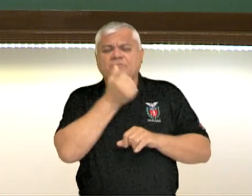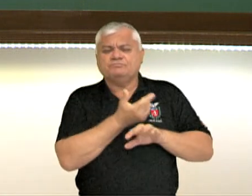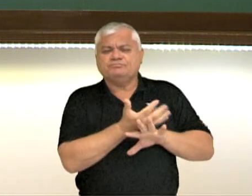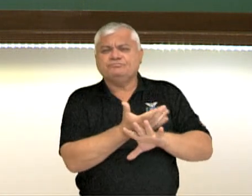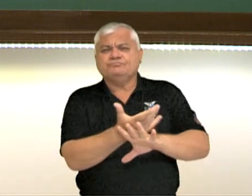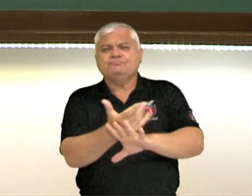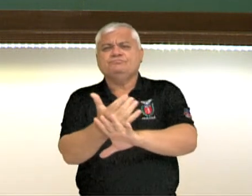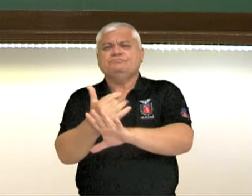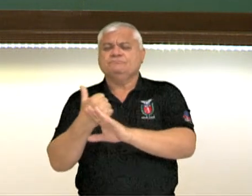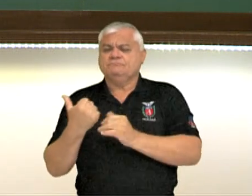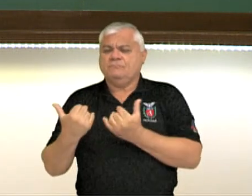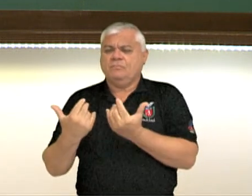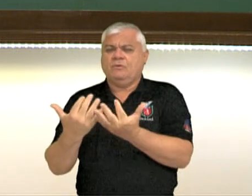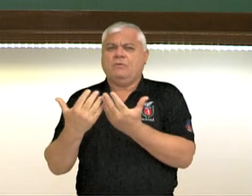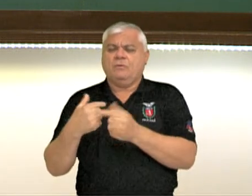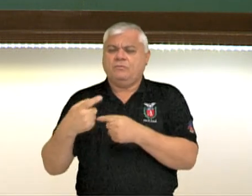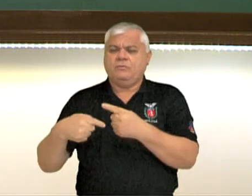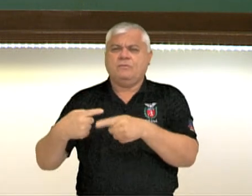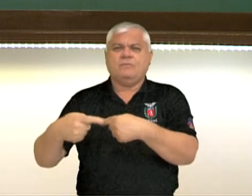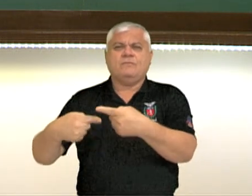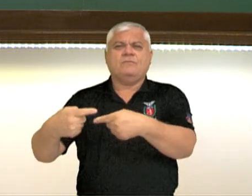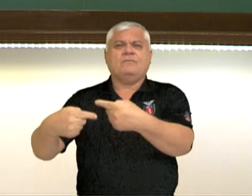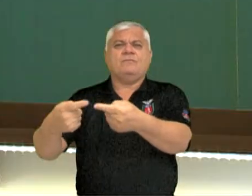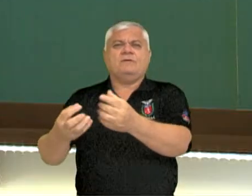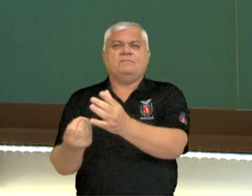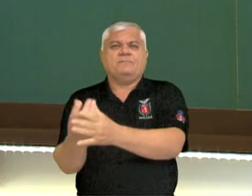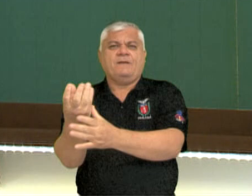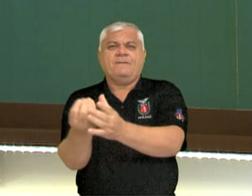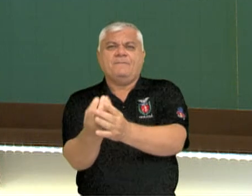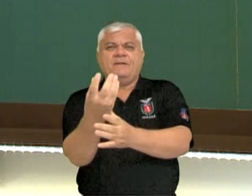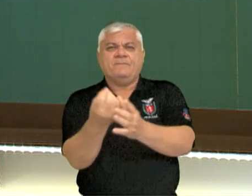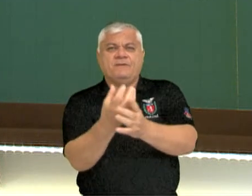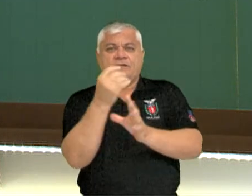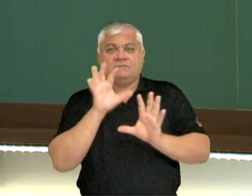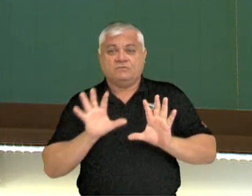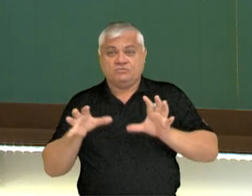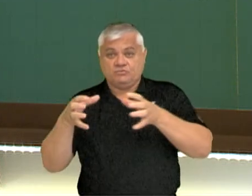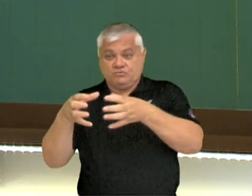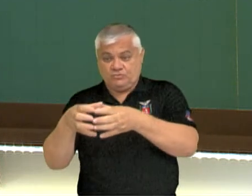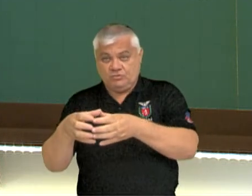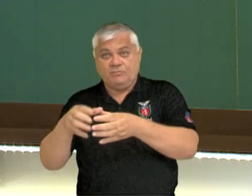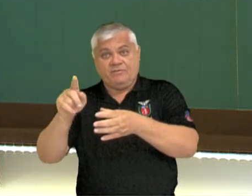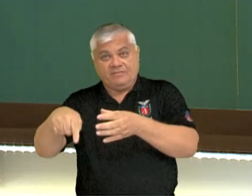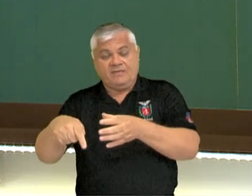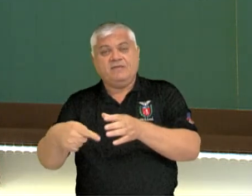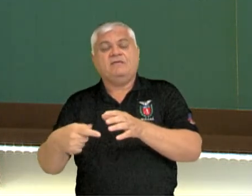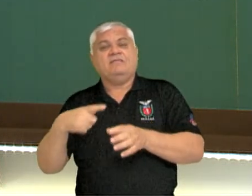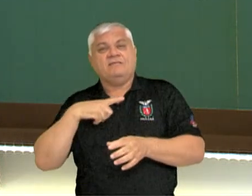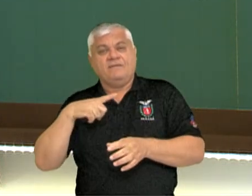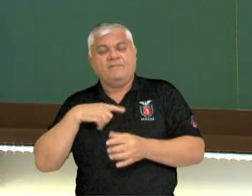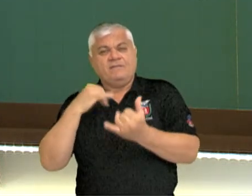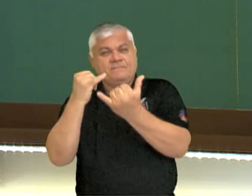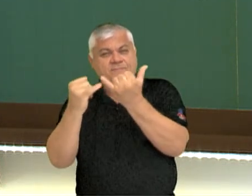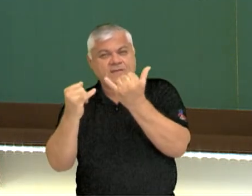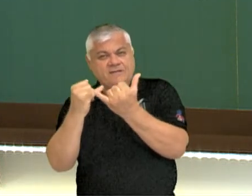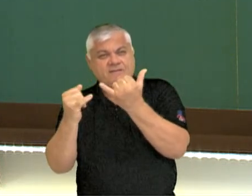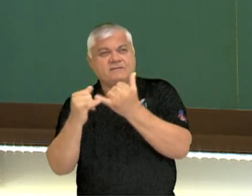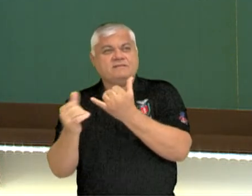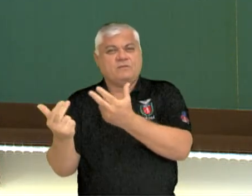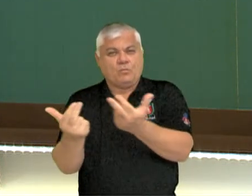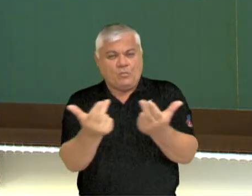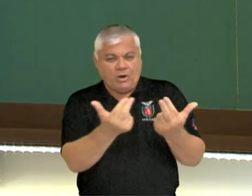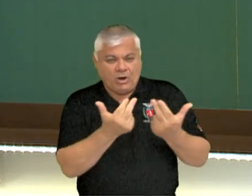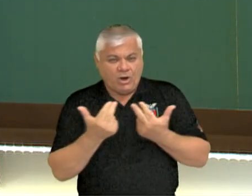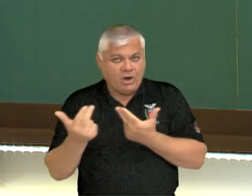no processo evolutivo, o que faz com que esses grupos de plantas também apresentem semelhança entre elas. Esses